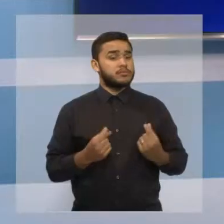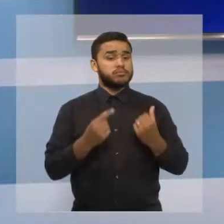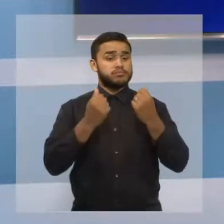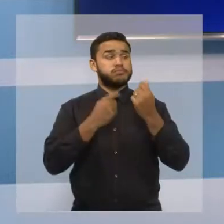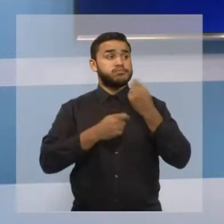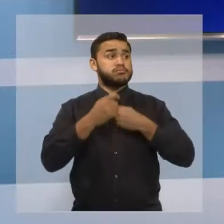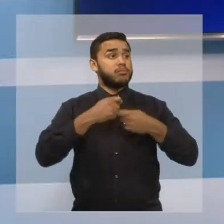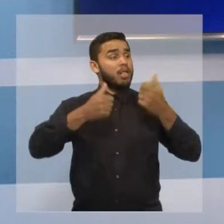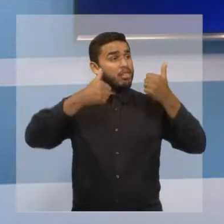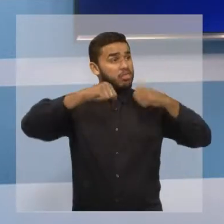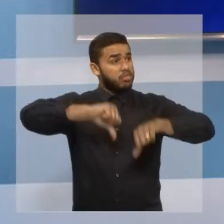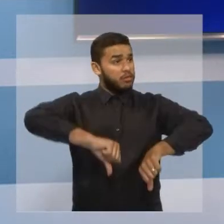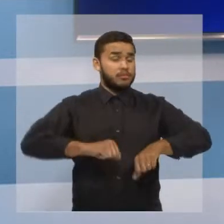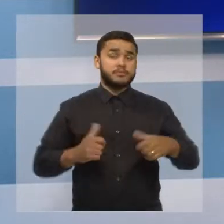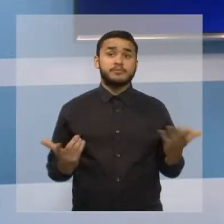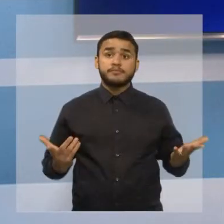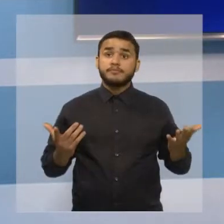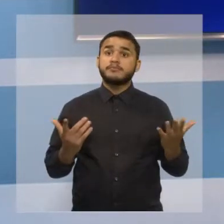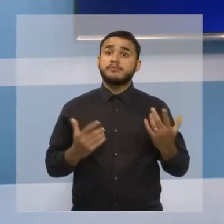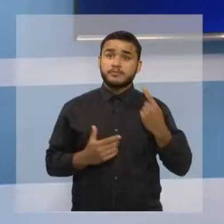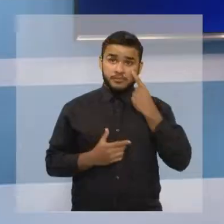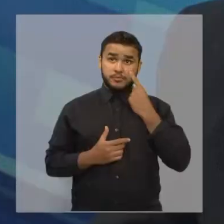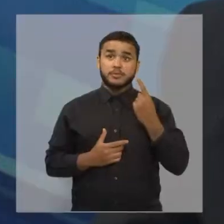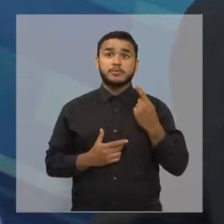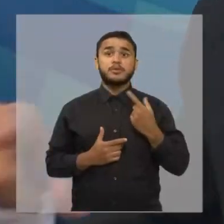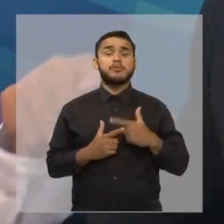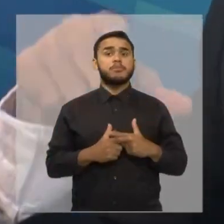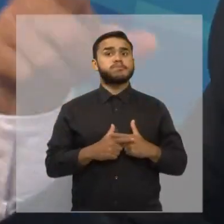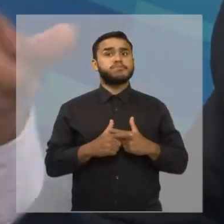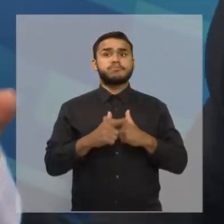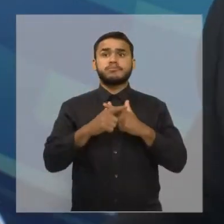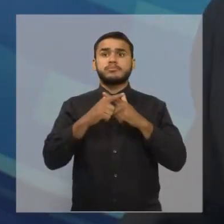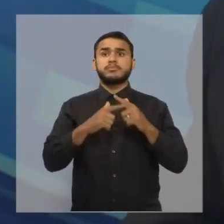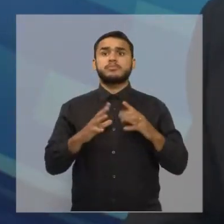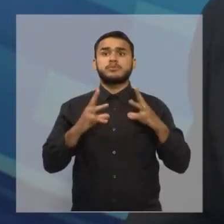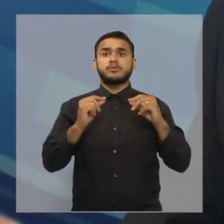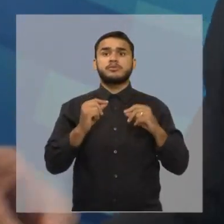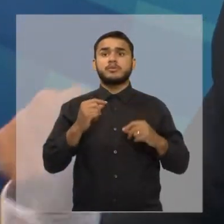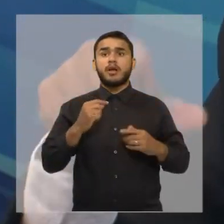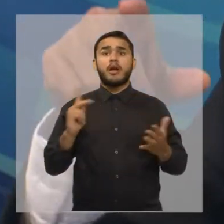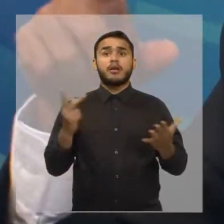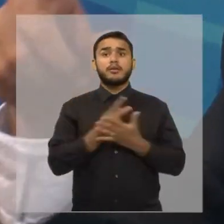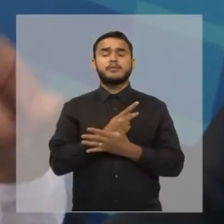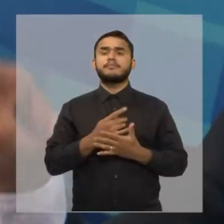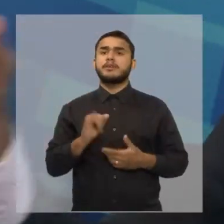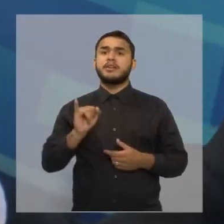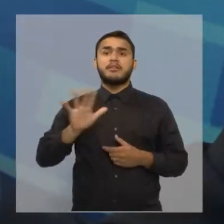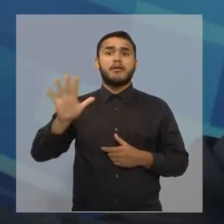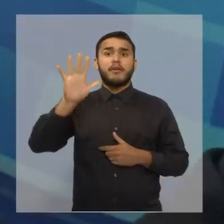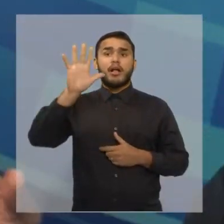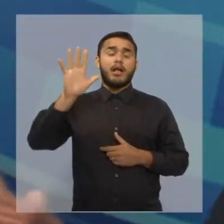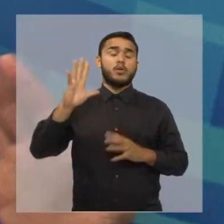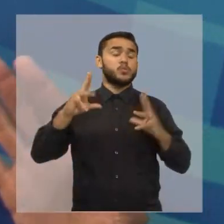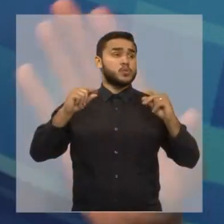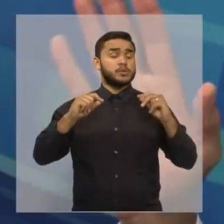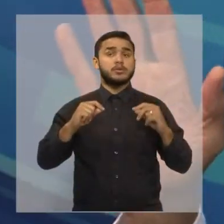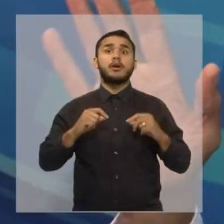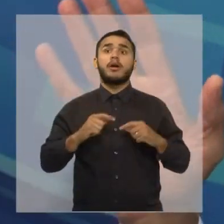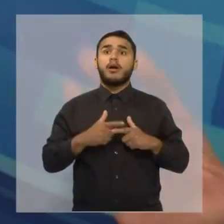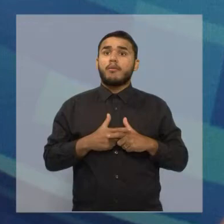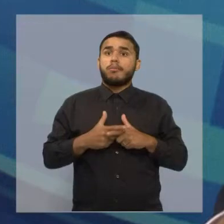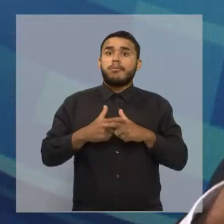econômico. Então, grandes déficits públicos, recessão em consequência e a roubalheira. Isso aí